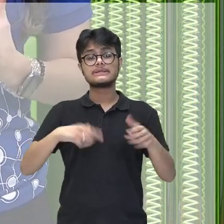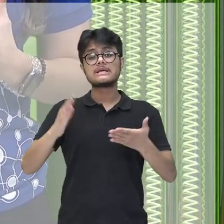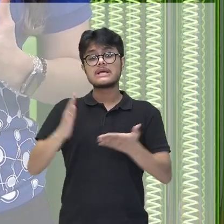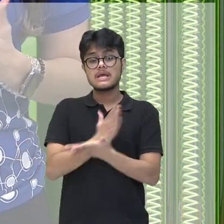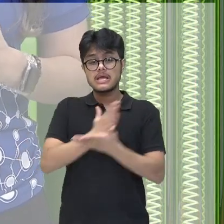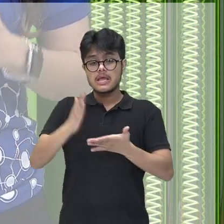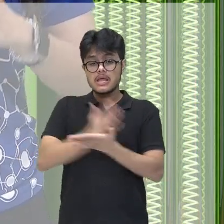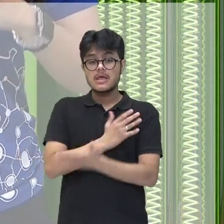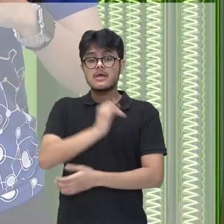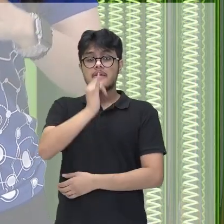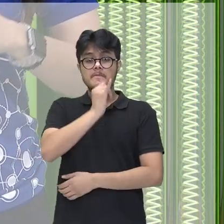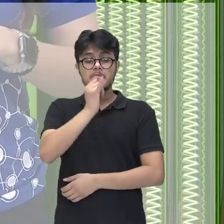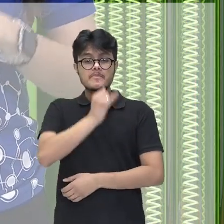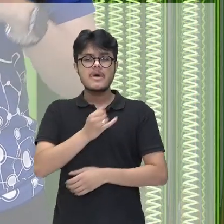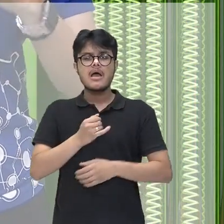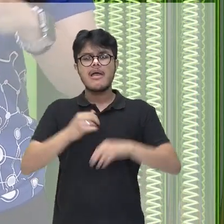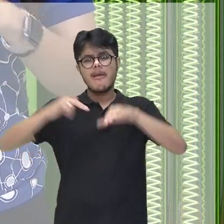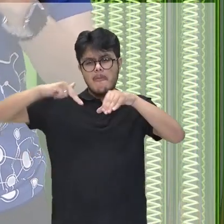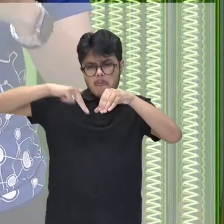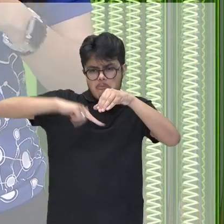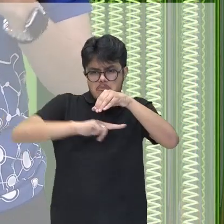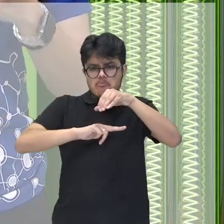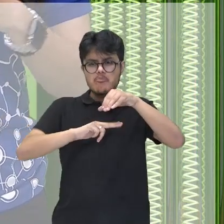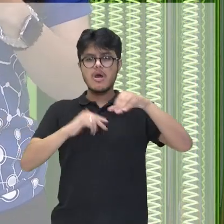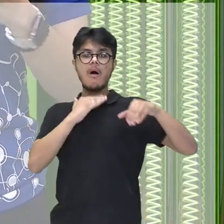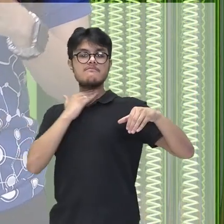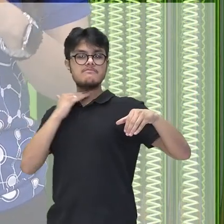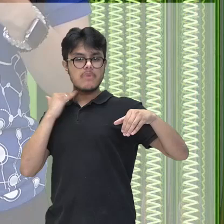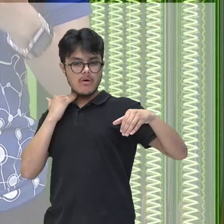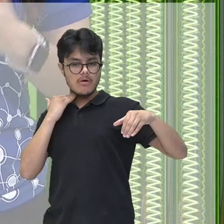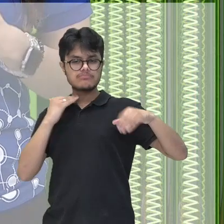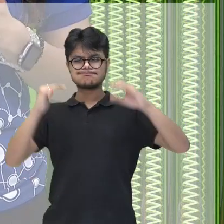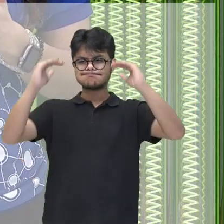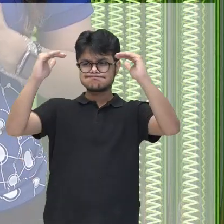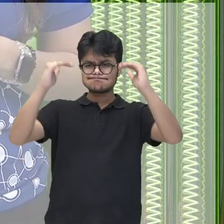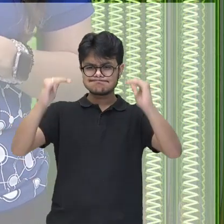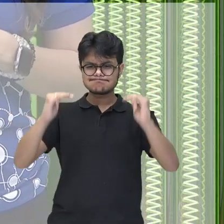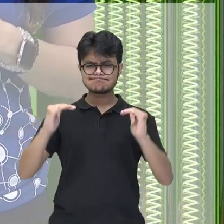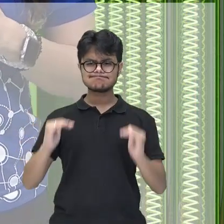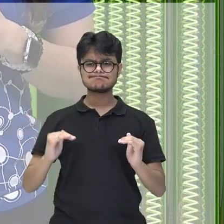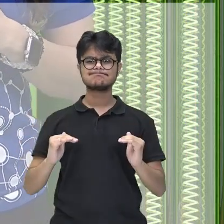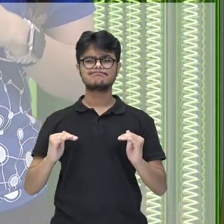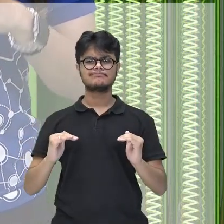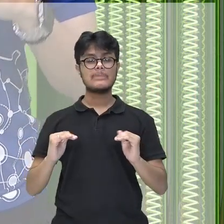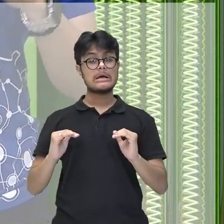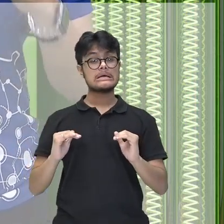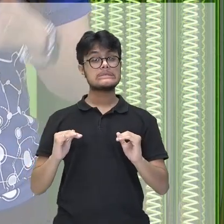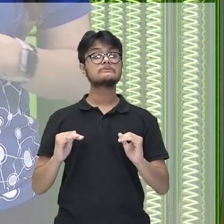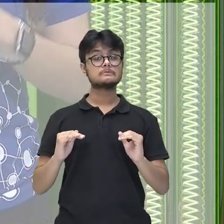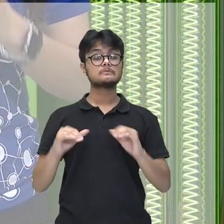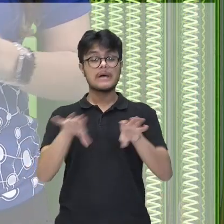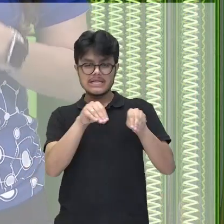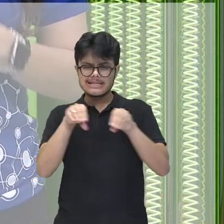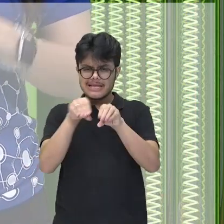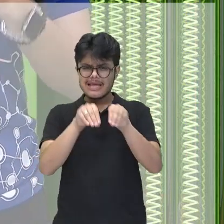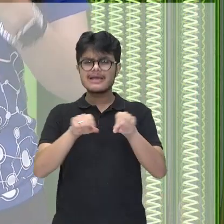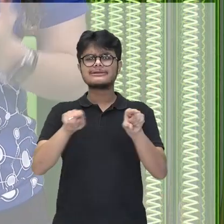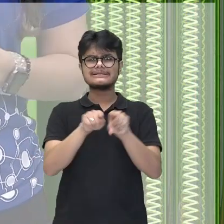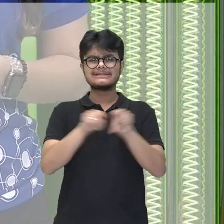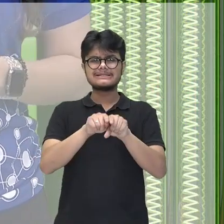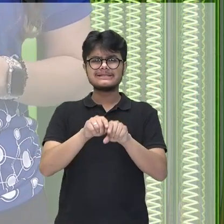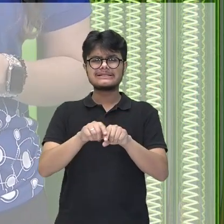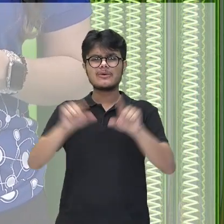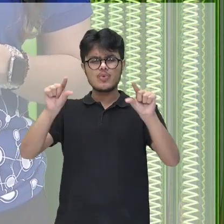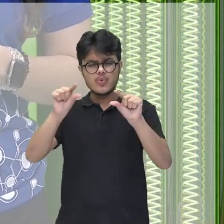e decomposição, nós temos aí várias camadas, né, sedimentando e vários